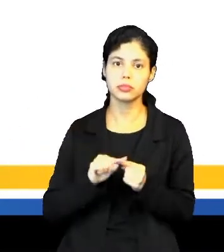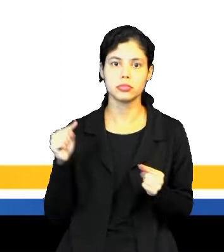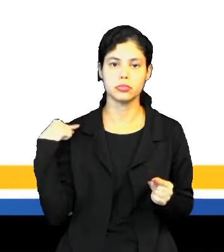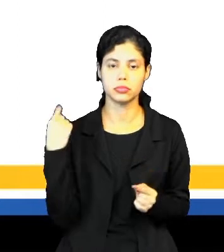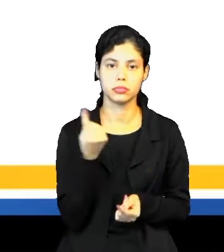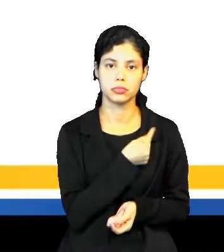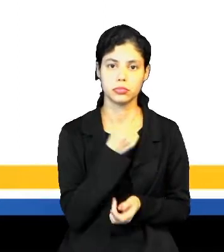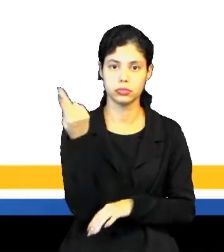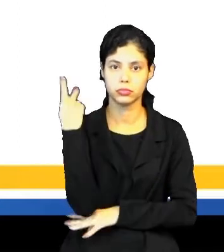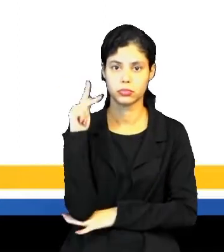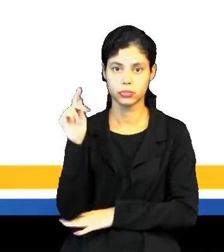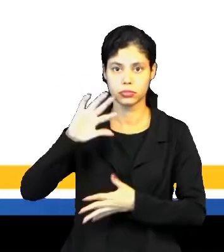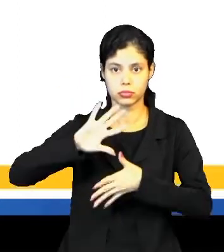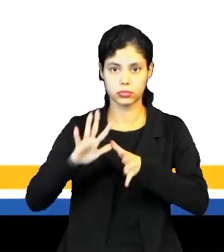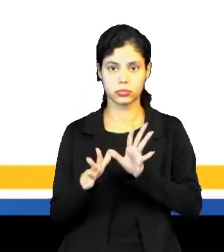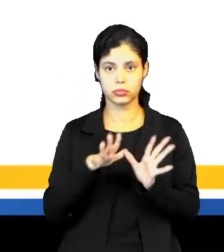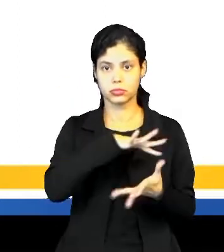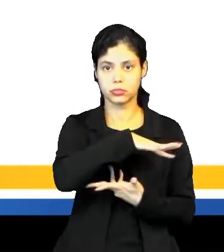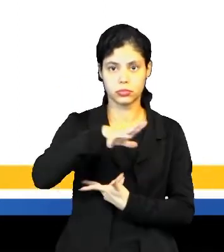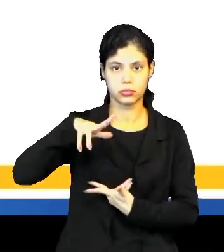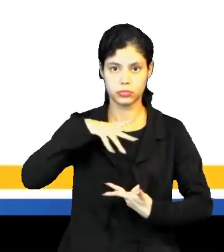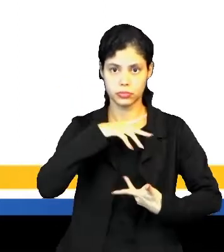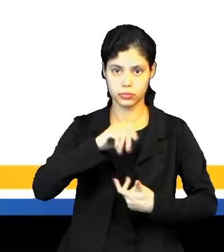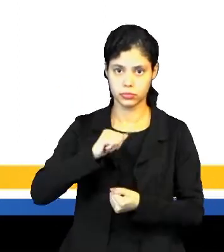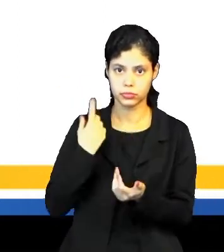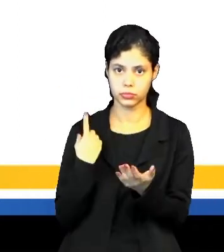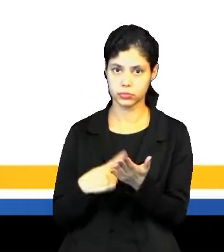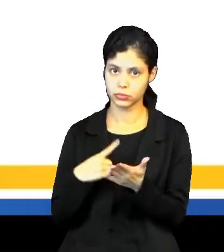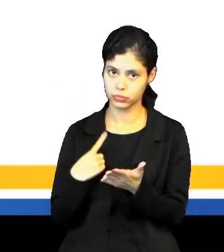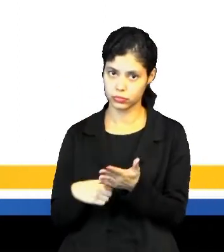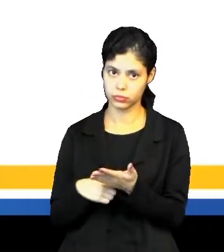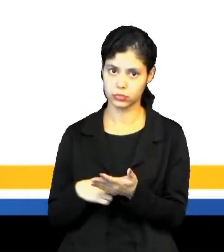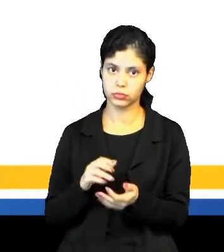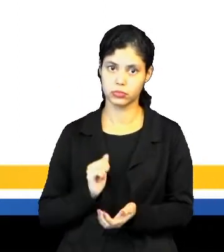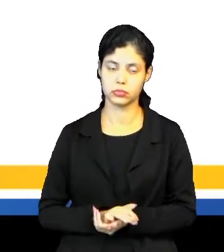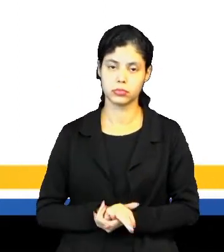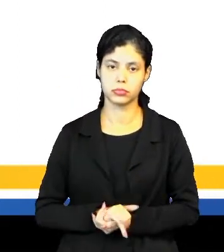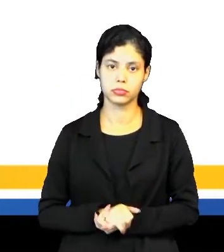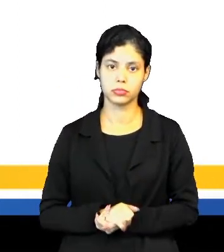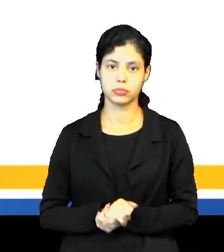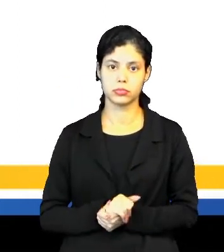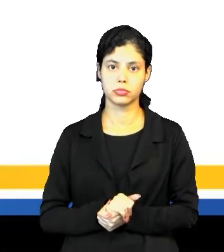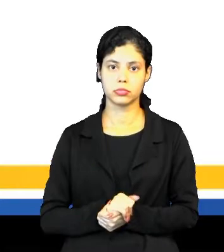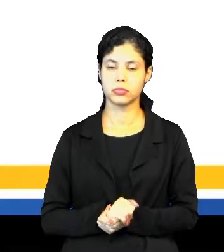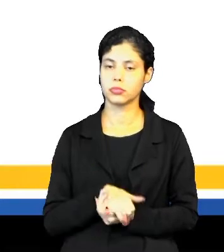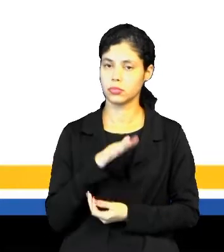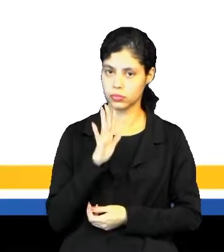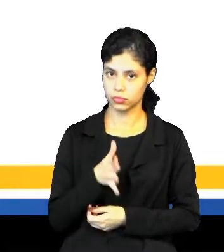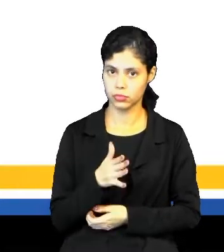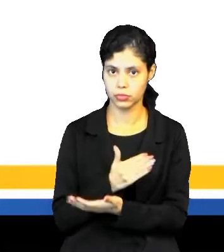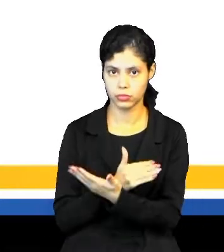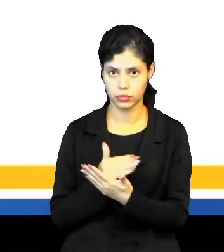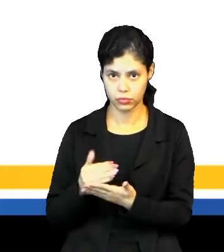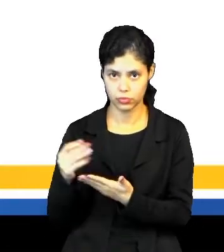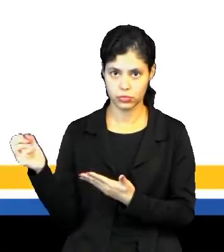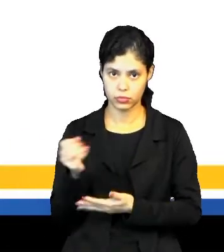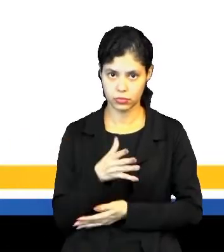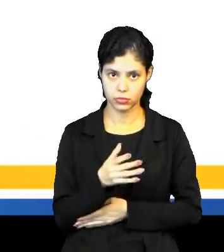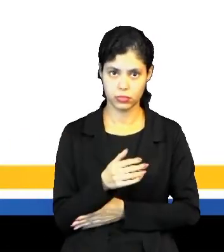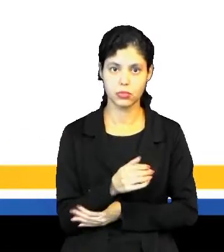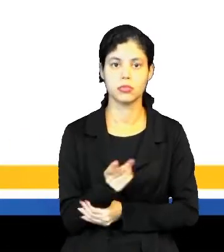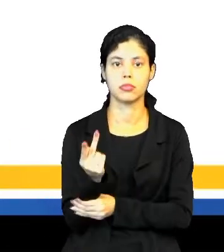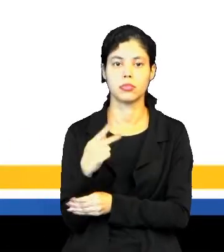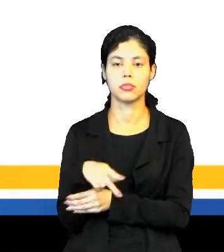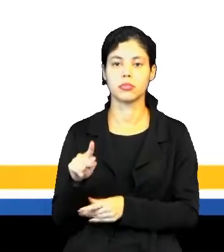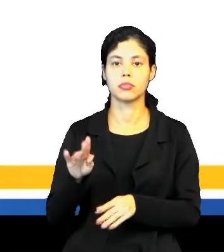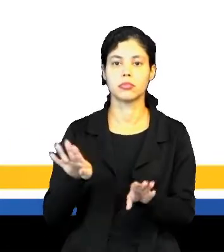nós, que foi o período pandêmico, né? Um período marcado, uma era marcada, já se fala no início de uma nova era a partir do